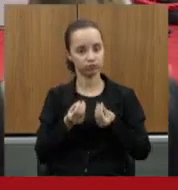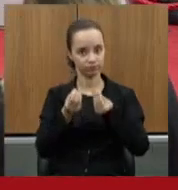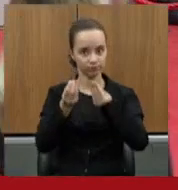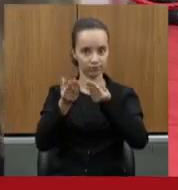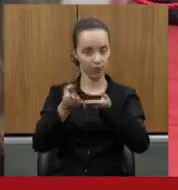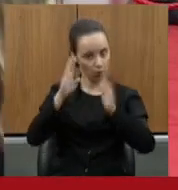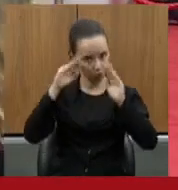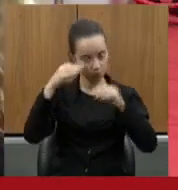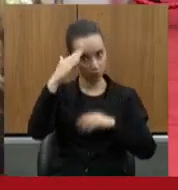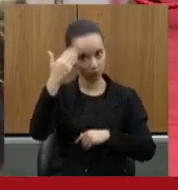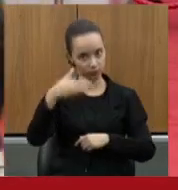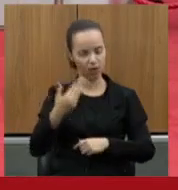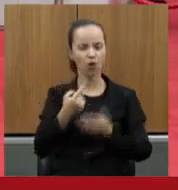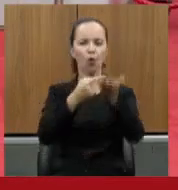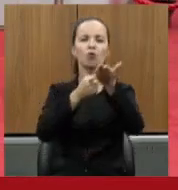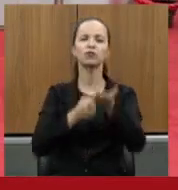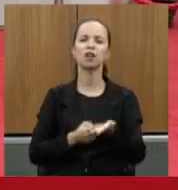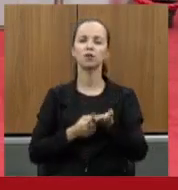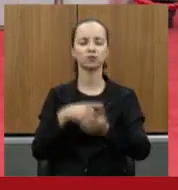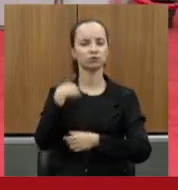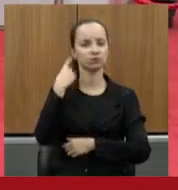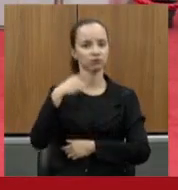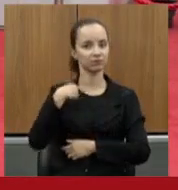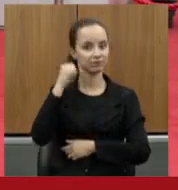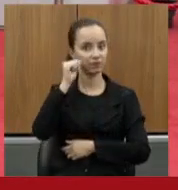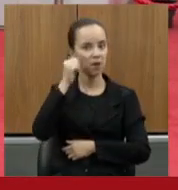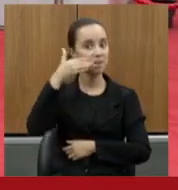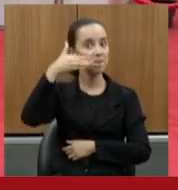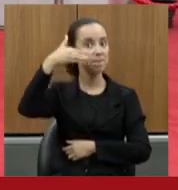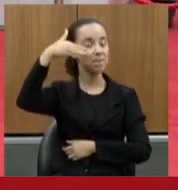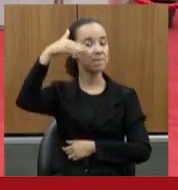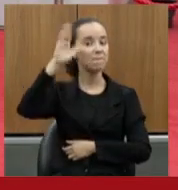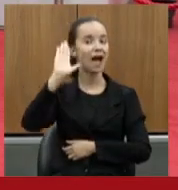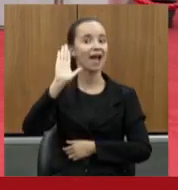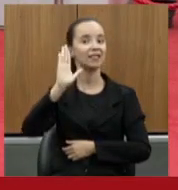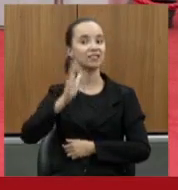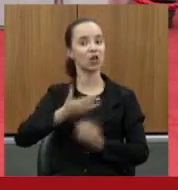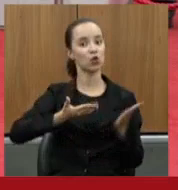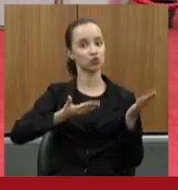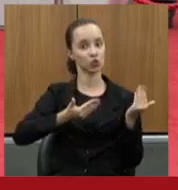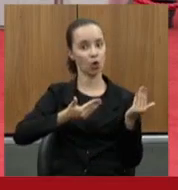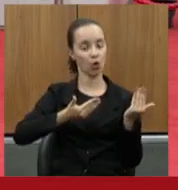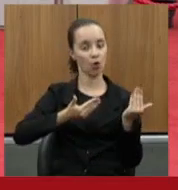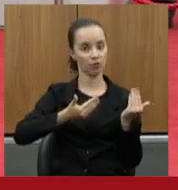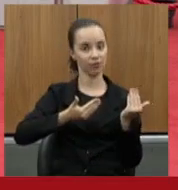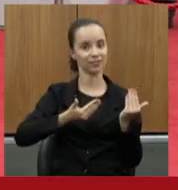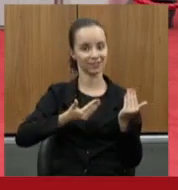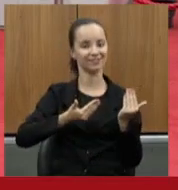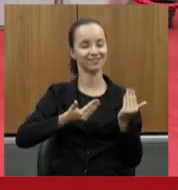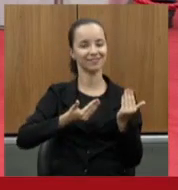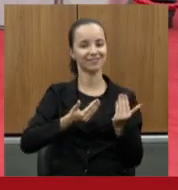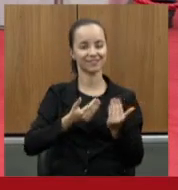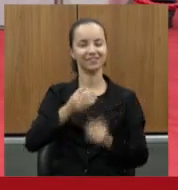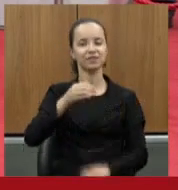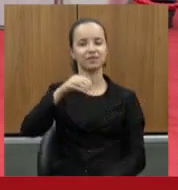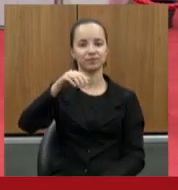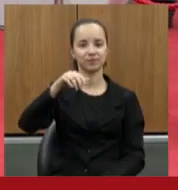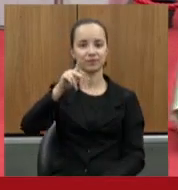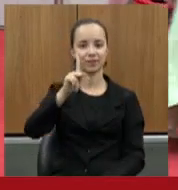homenagem, convidamos a deputada mais jovem da história do Legislativo Mineiro, Chiara